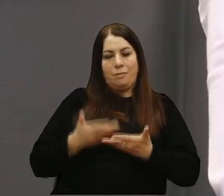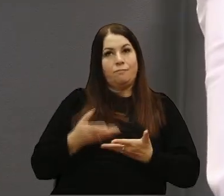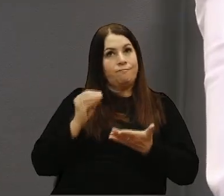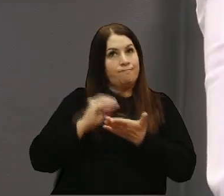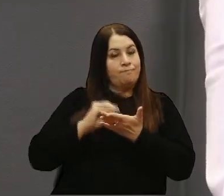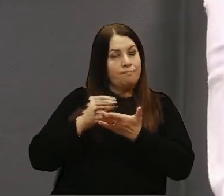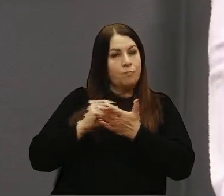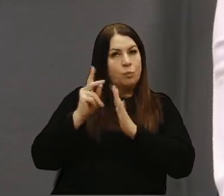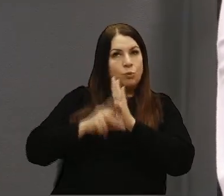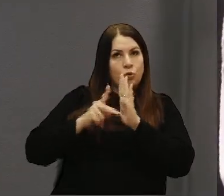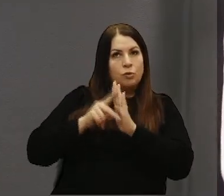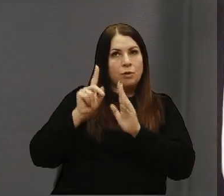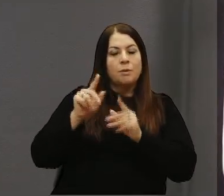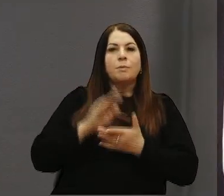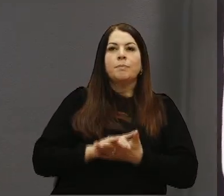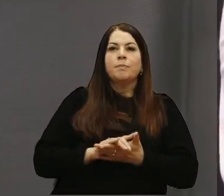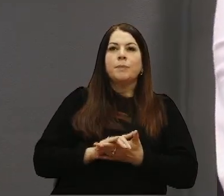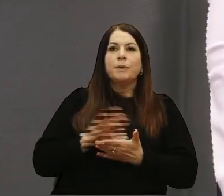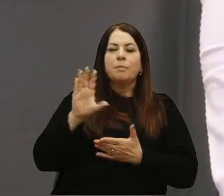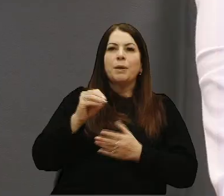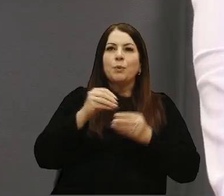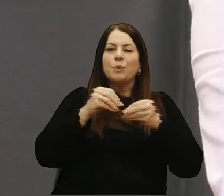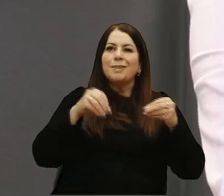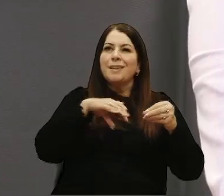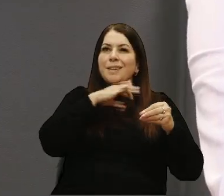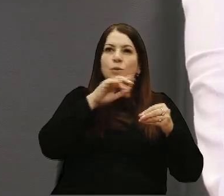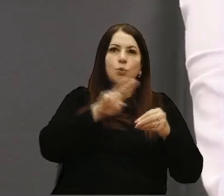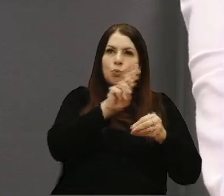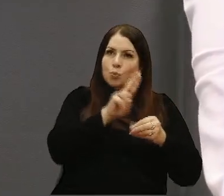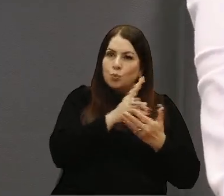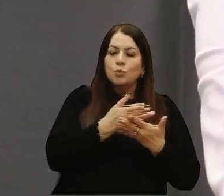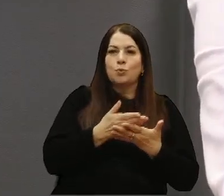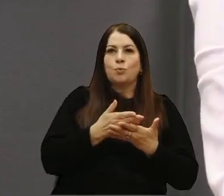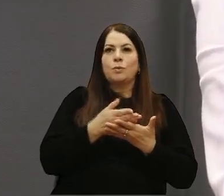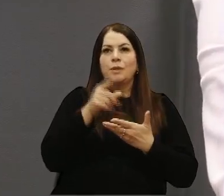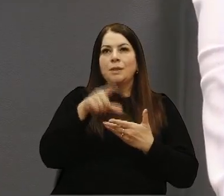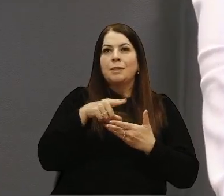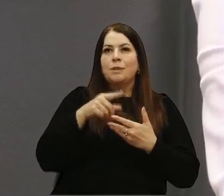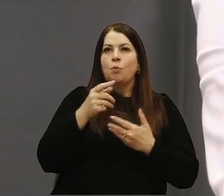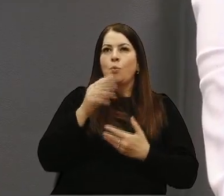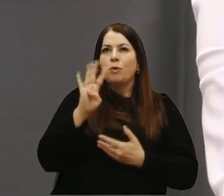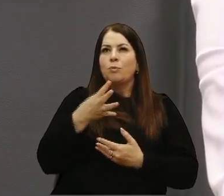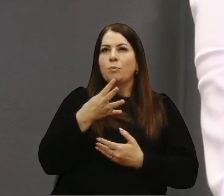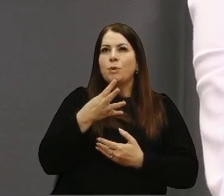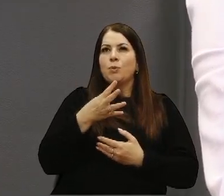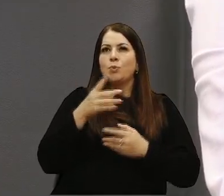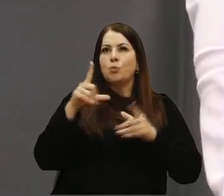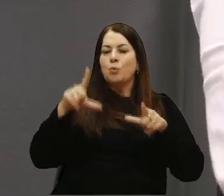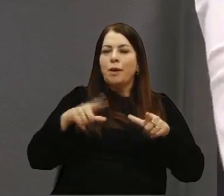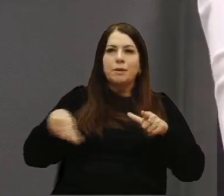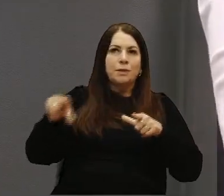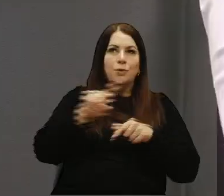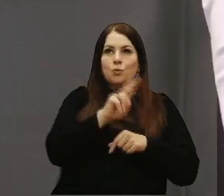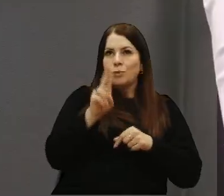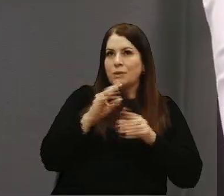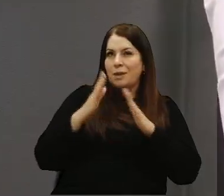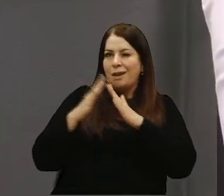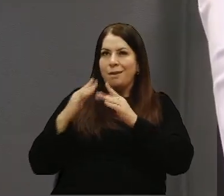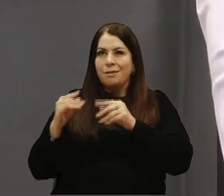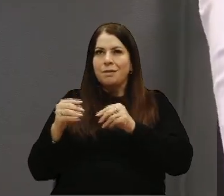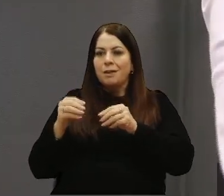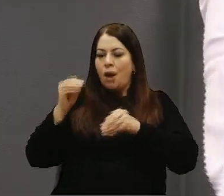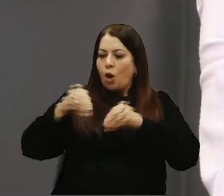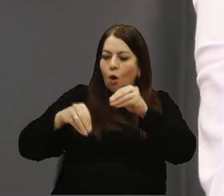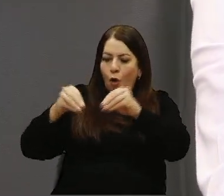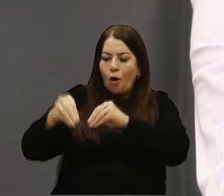Nesse projeto, eles pegam os terrenos que o município não utiliza, né? Aqui a gente tem cerca de 4.000 imóveis que o município não utiliza, eles colocam hortas